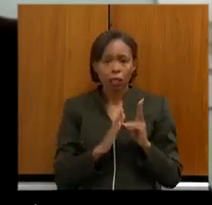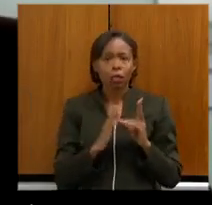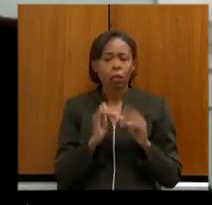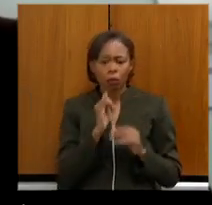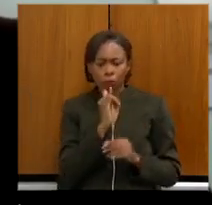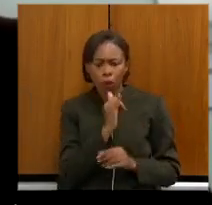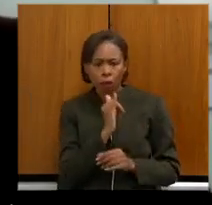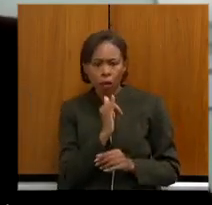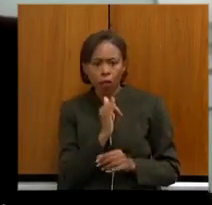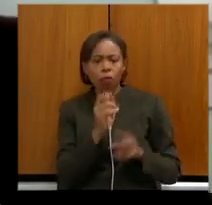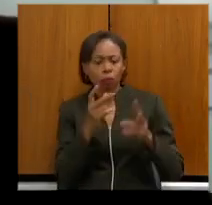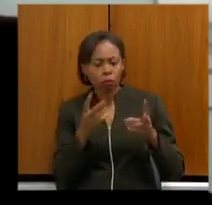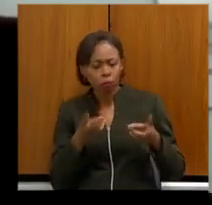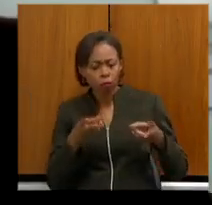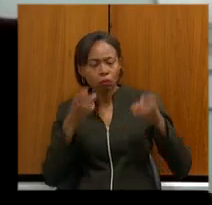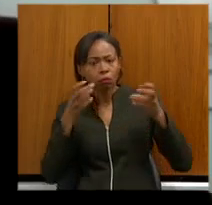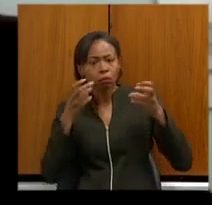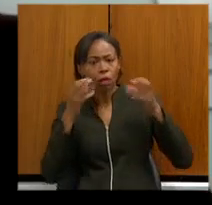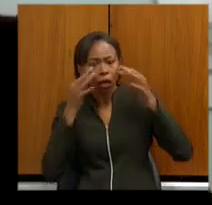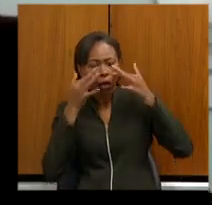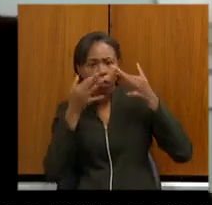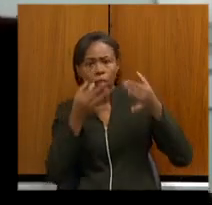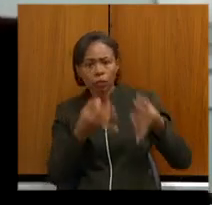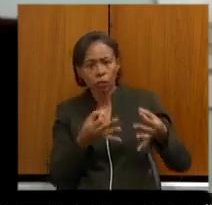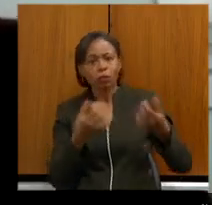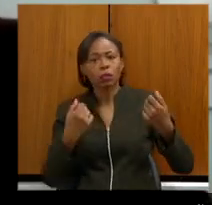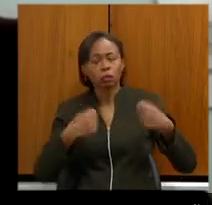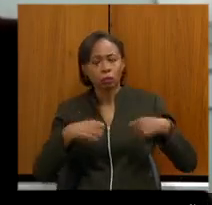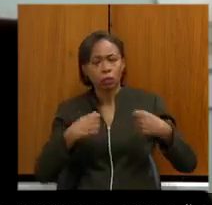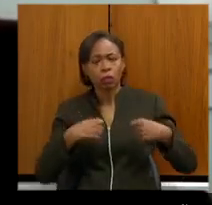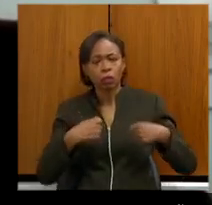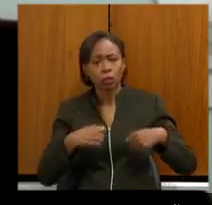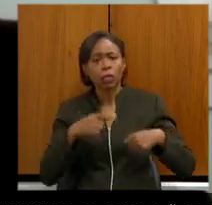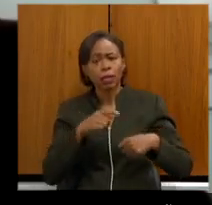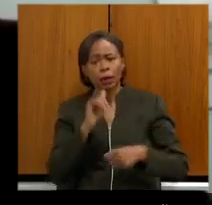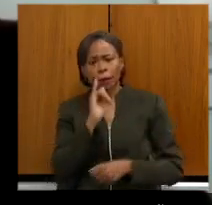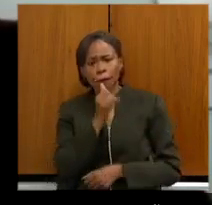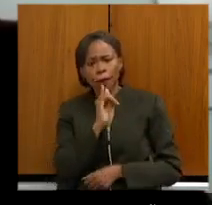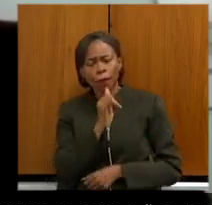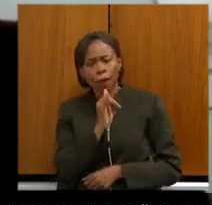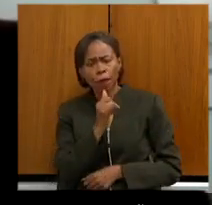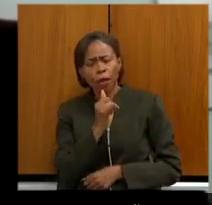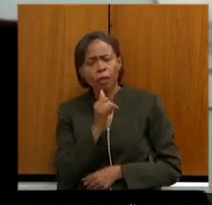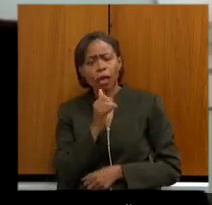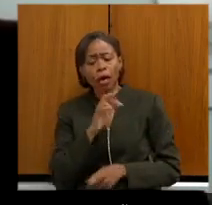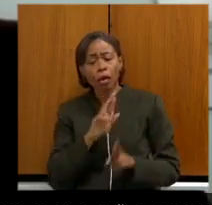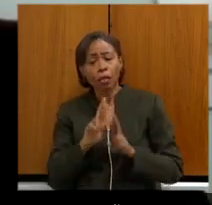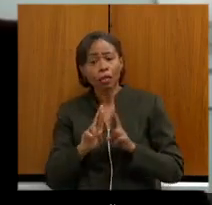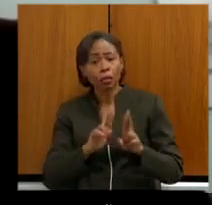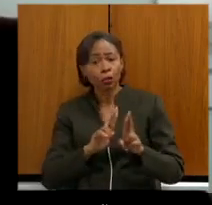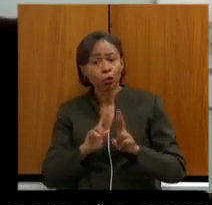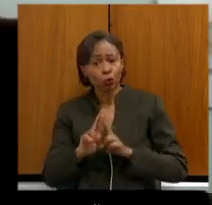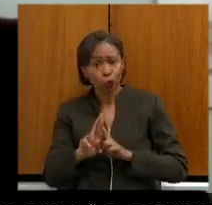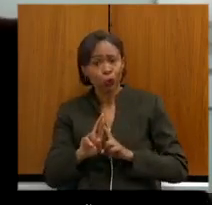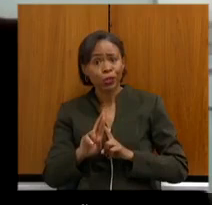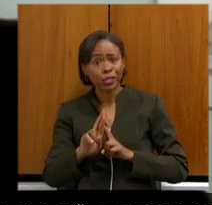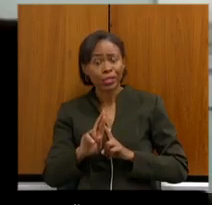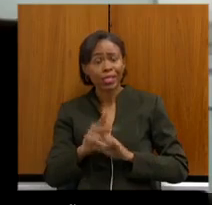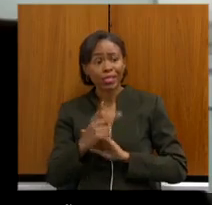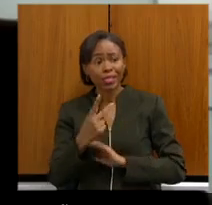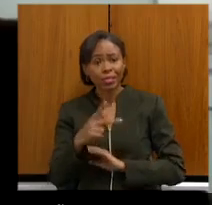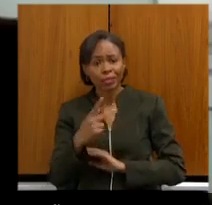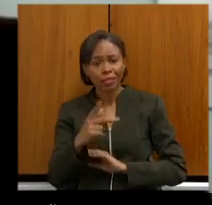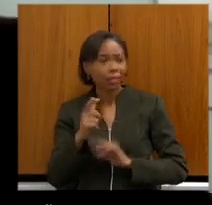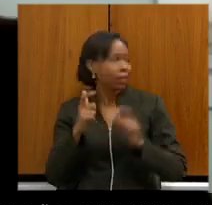fato quando quanto quando contam as relações místicas nas pernas retomadas essas